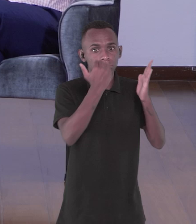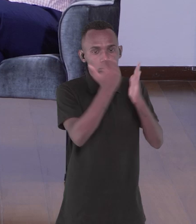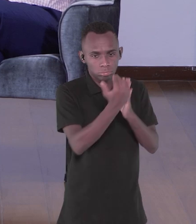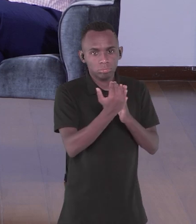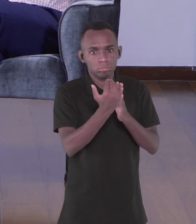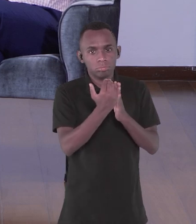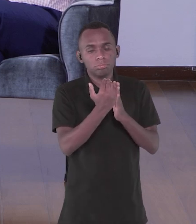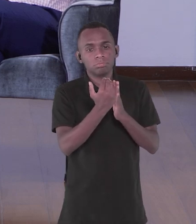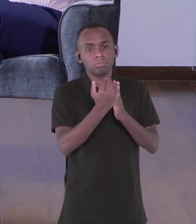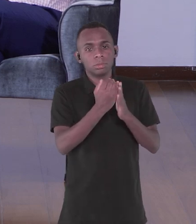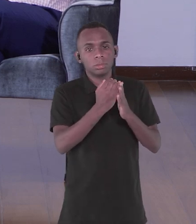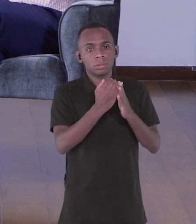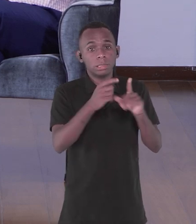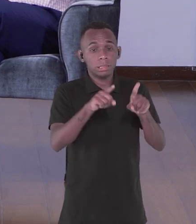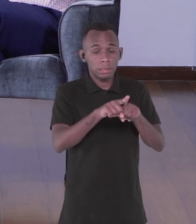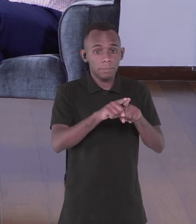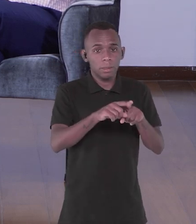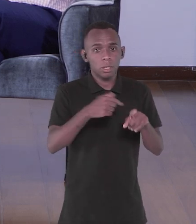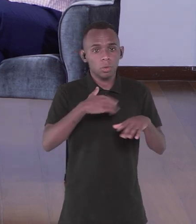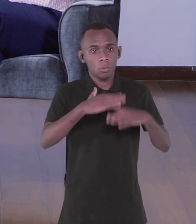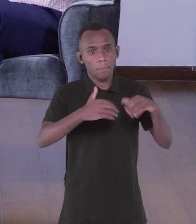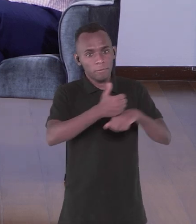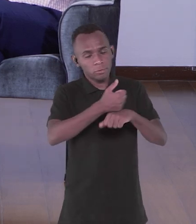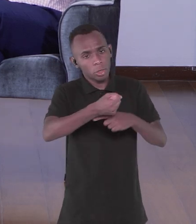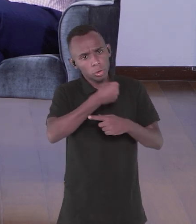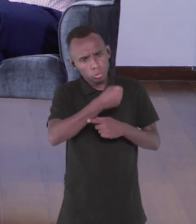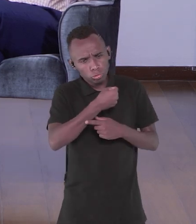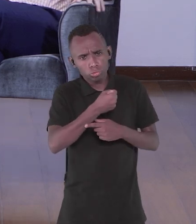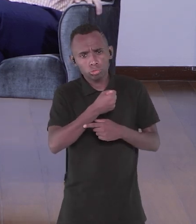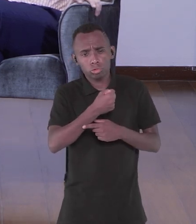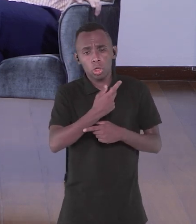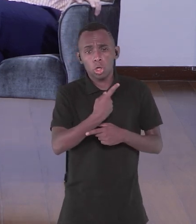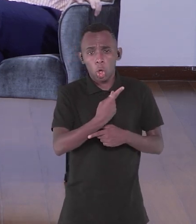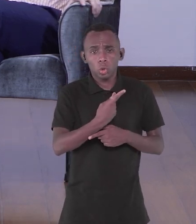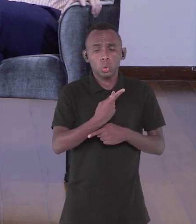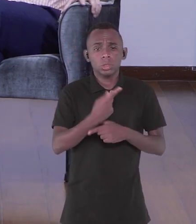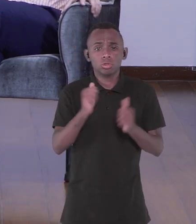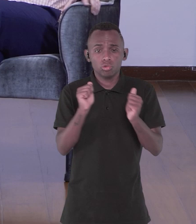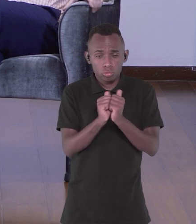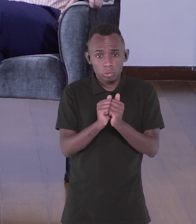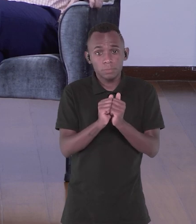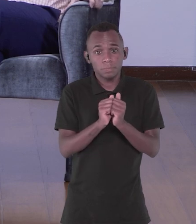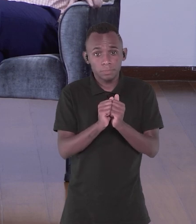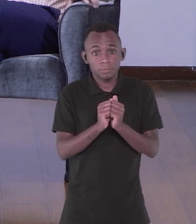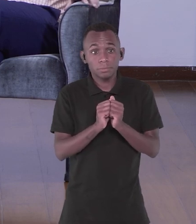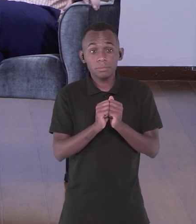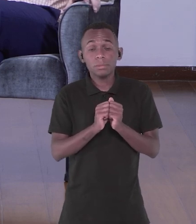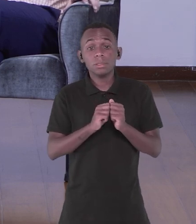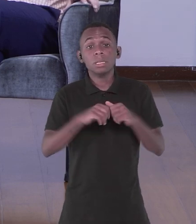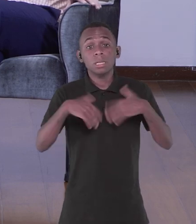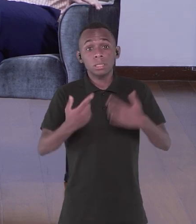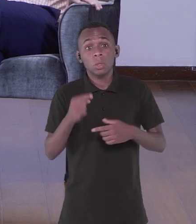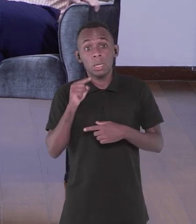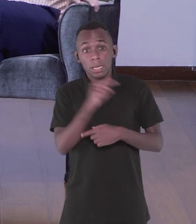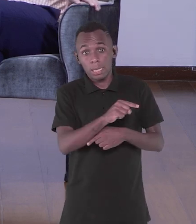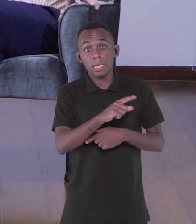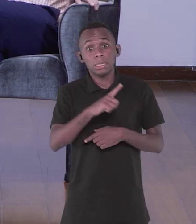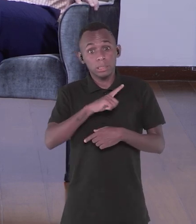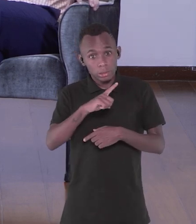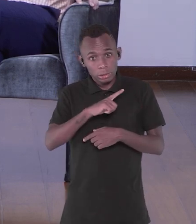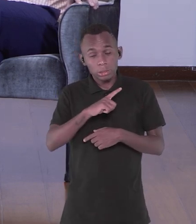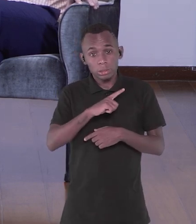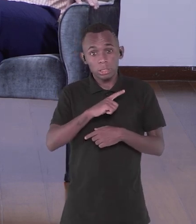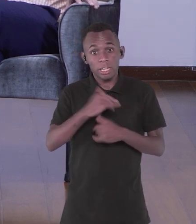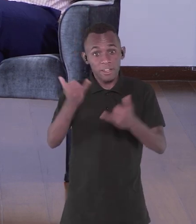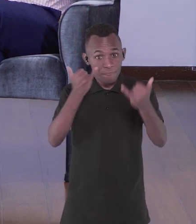embaixadores do mais alto nível da diplomacia daquele país. Ou seja, alguém que tinha acesso à inteligência e